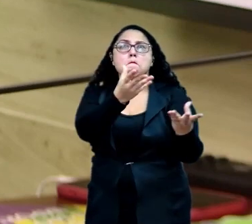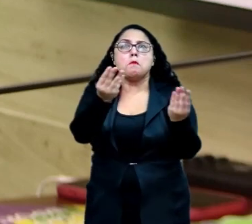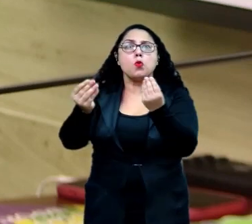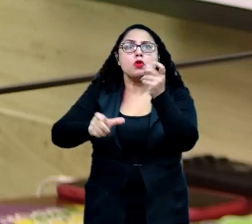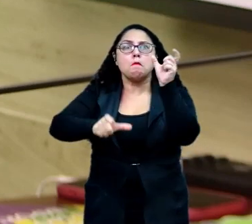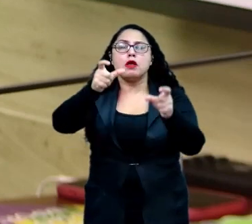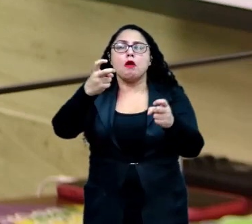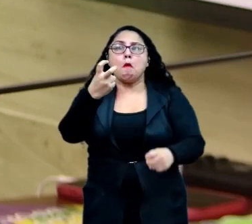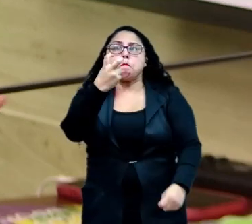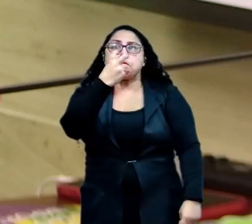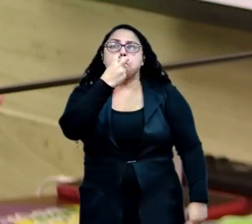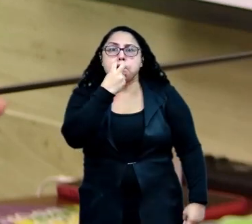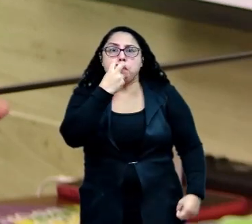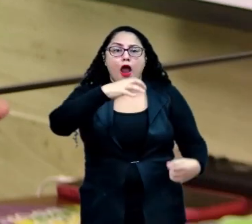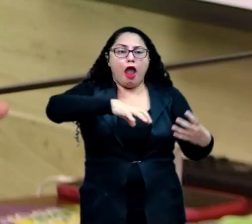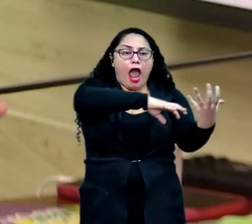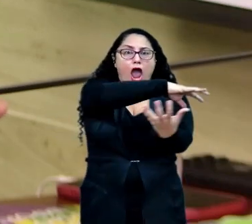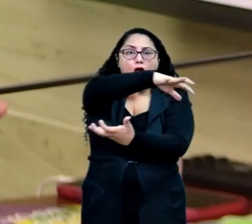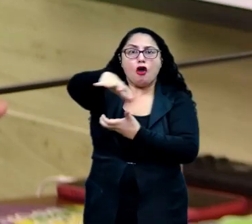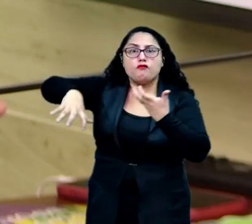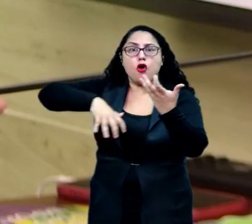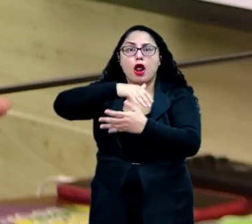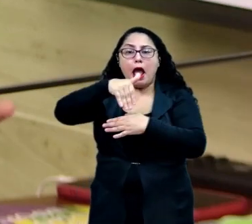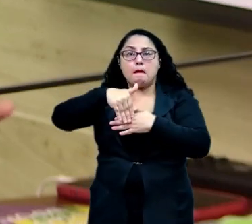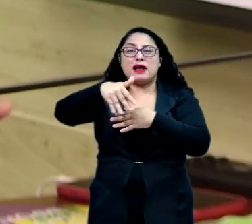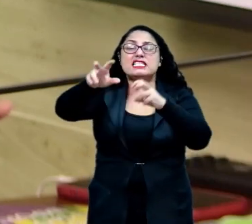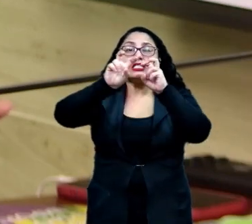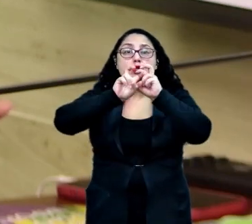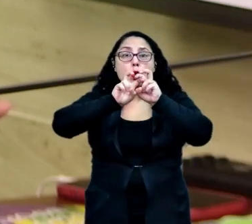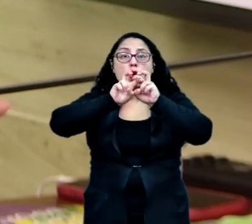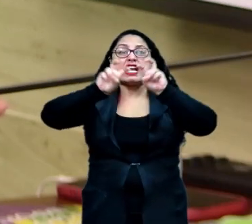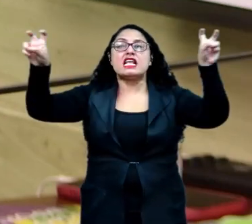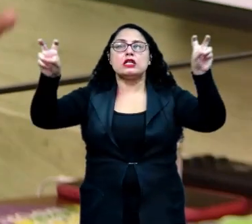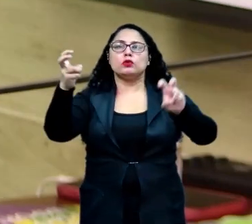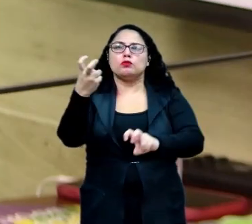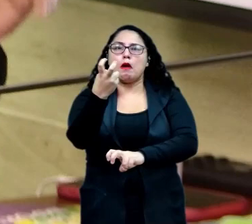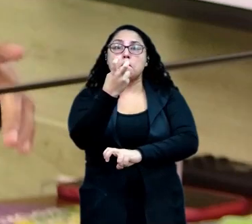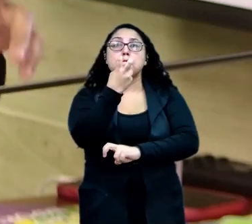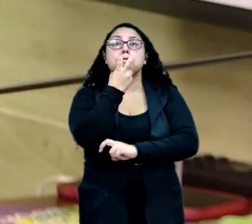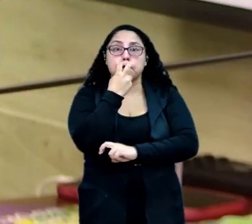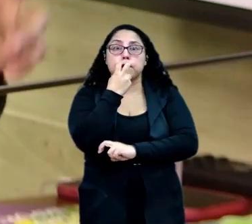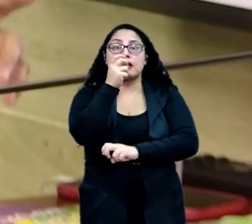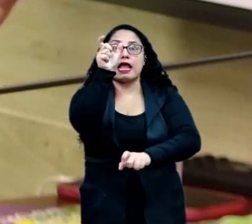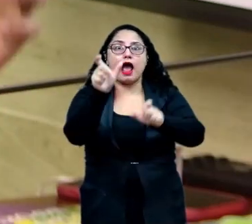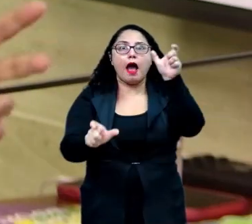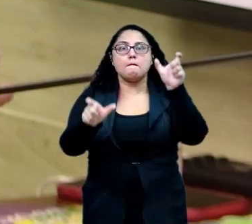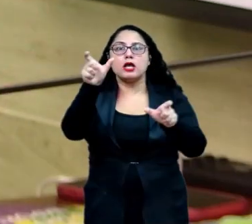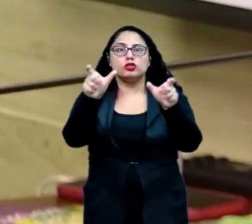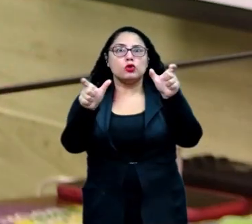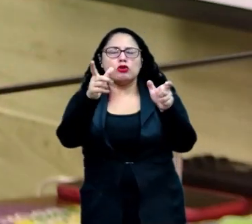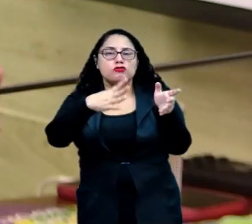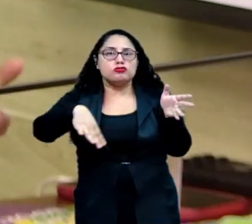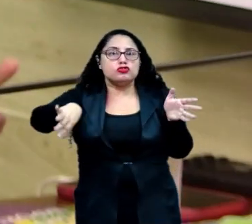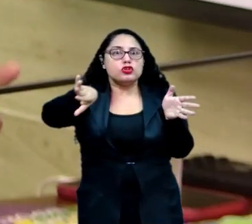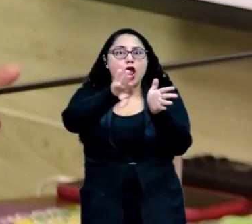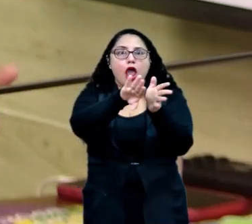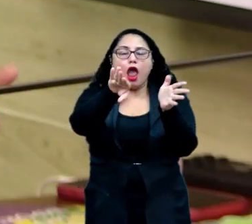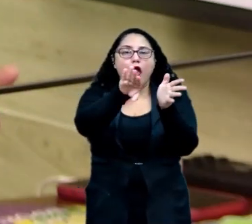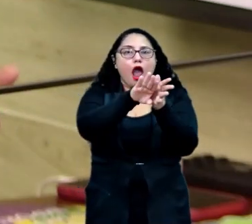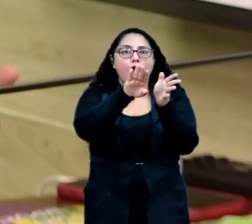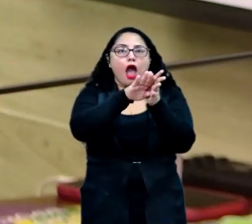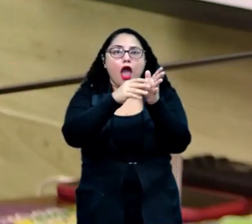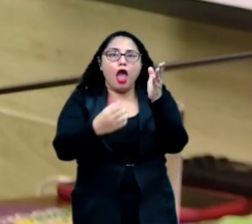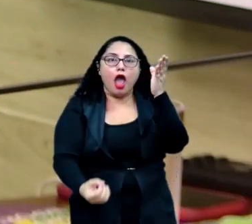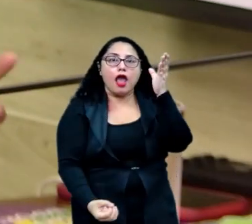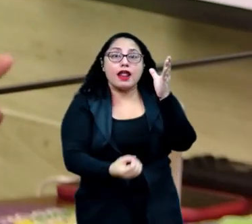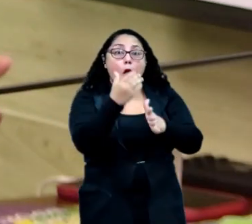tocaram. Foi a revolução se fazendo através do grito dos apitos. E as pessoas foram chegando, e de lá se